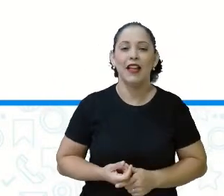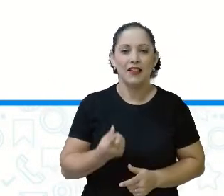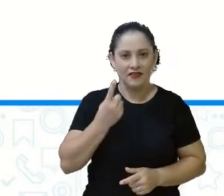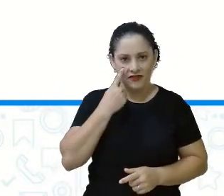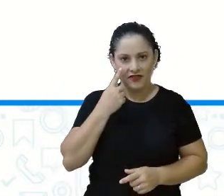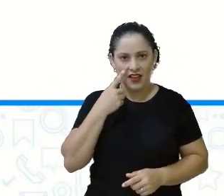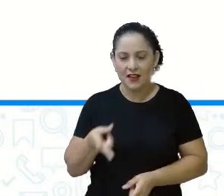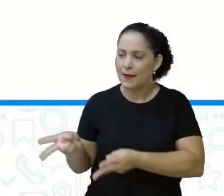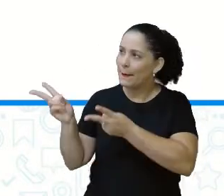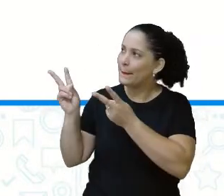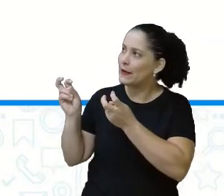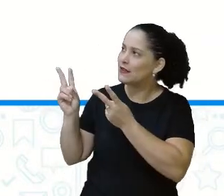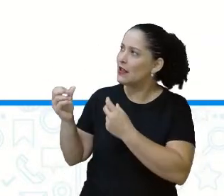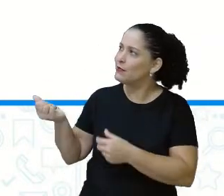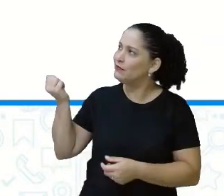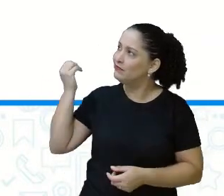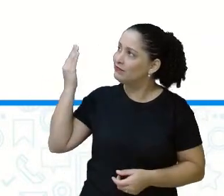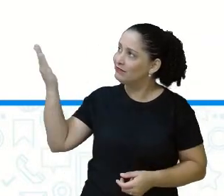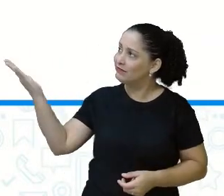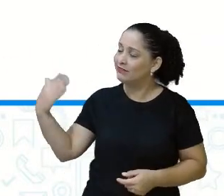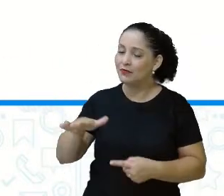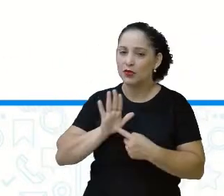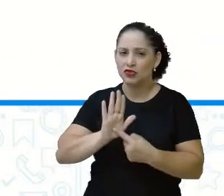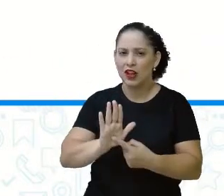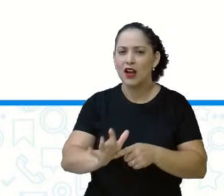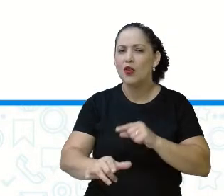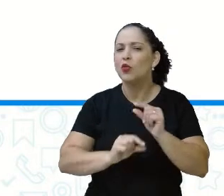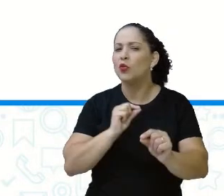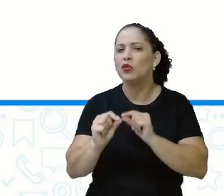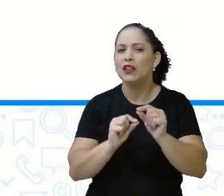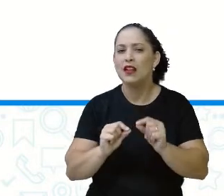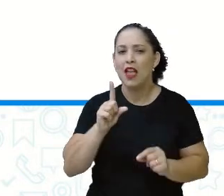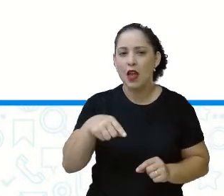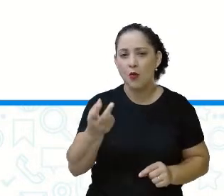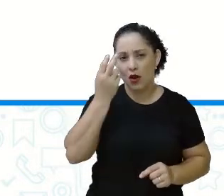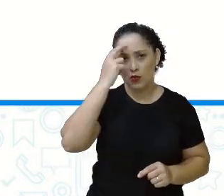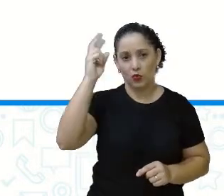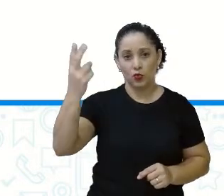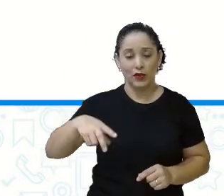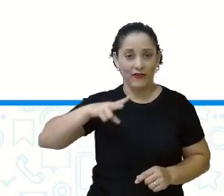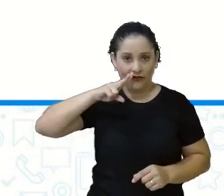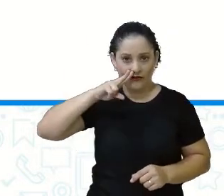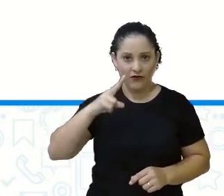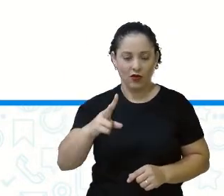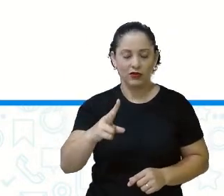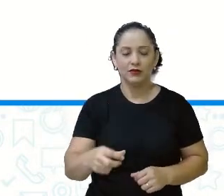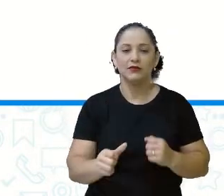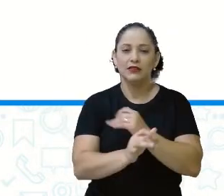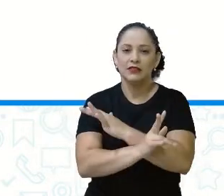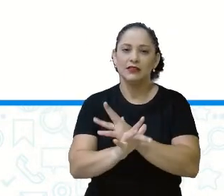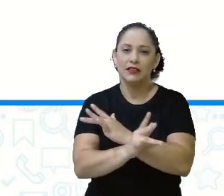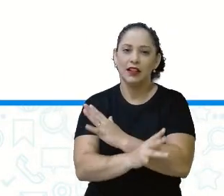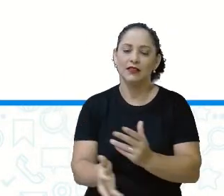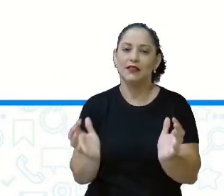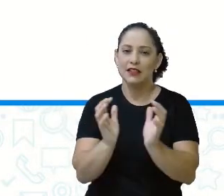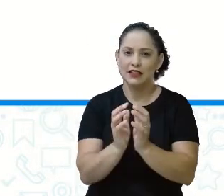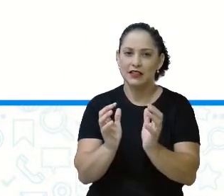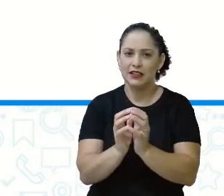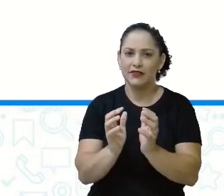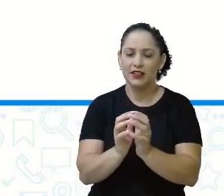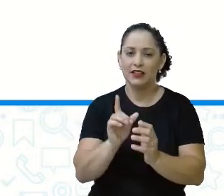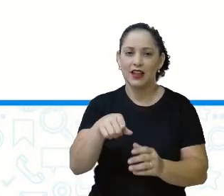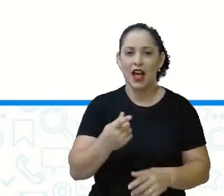que este passista está representando uma cultura muito forte na nossa cidade, na cidade de Recife. Ele está dançando uma